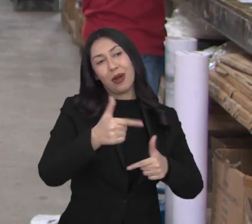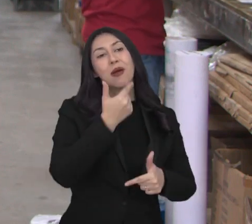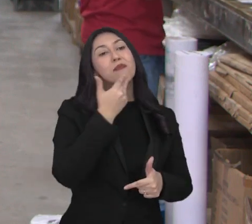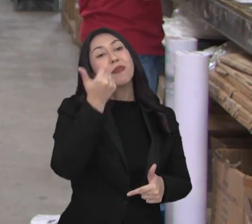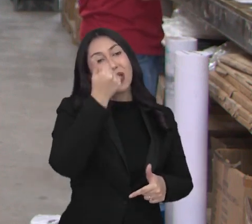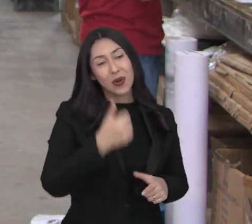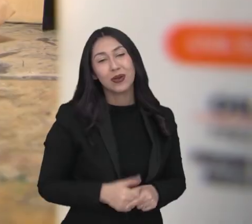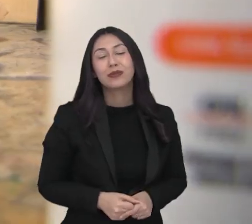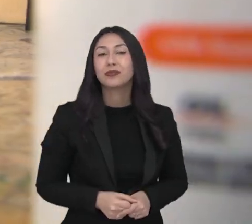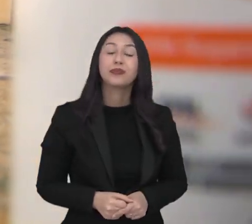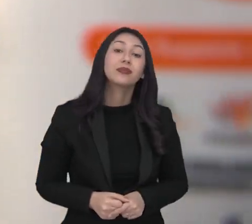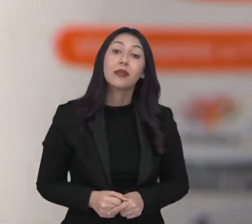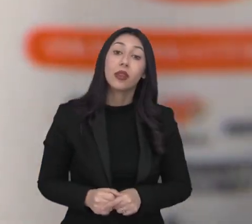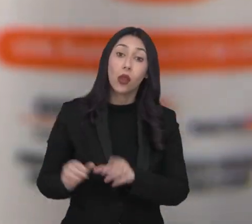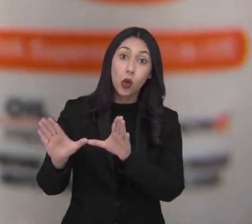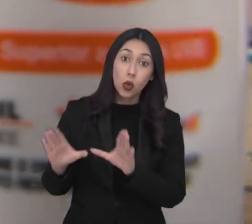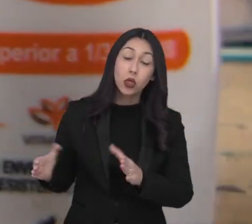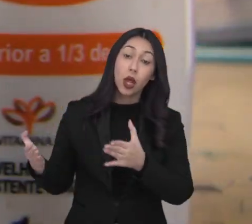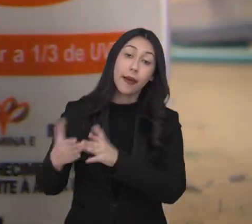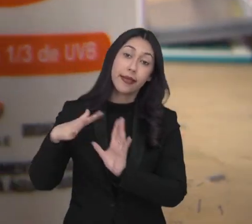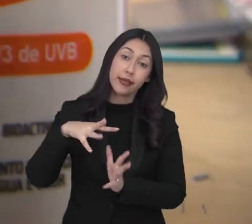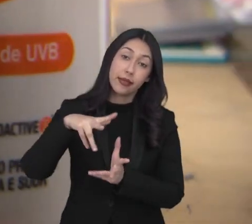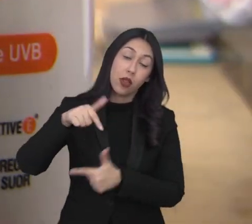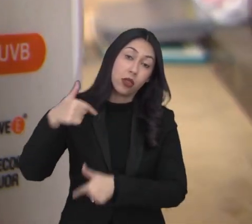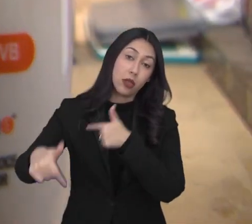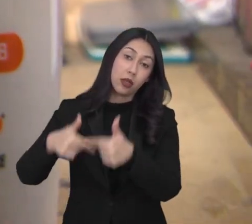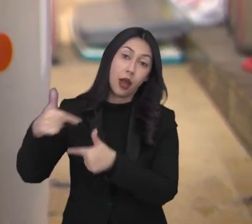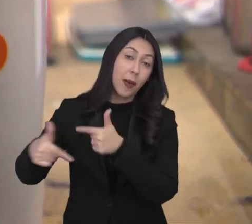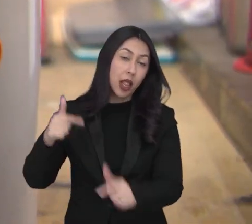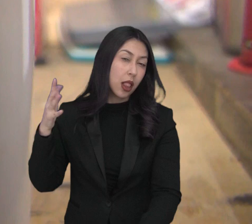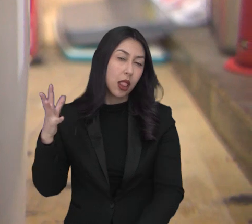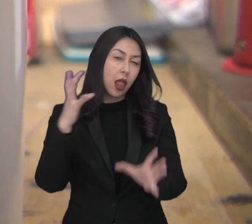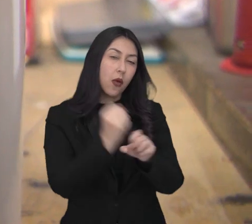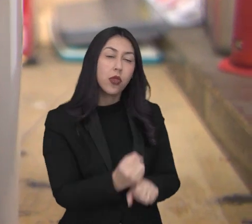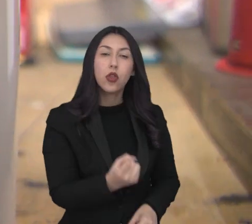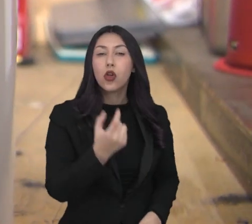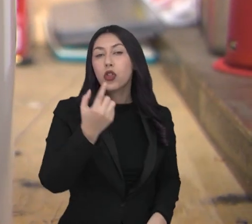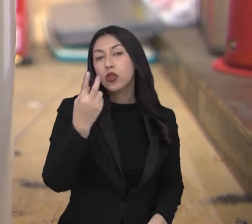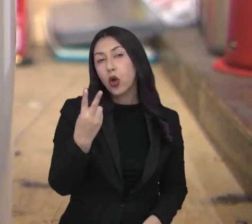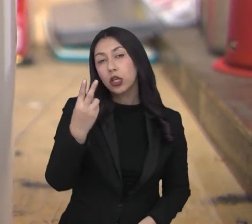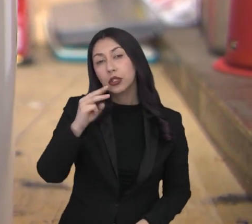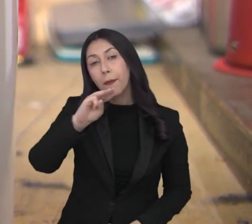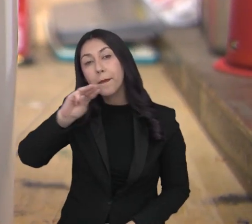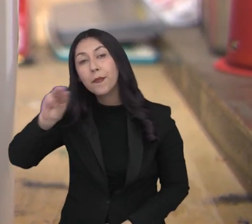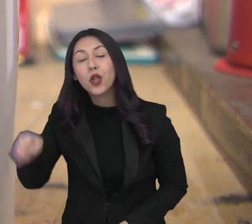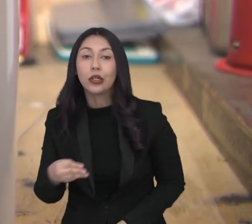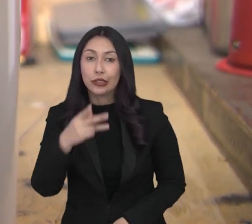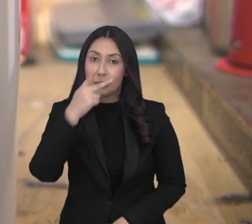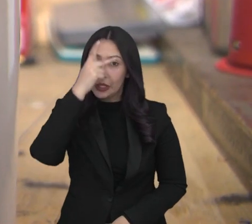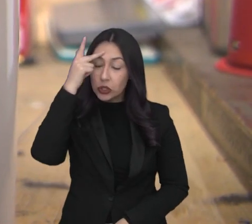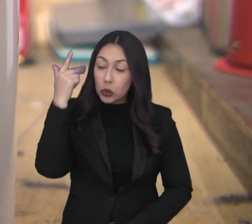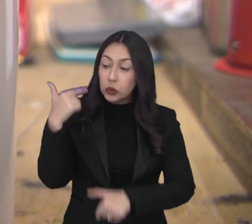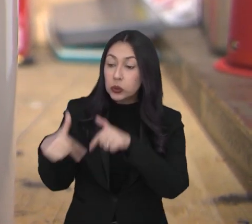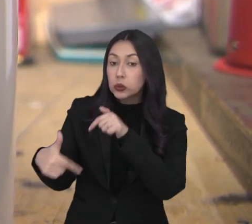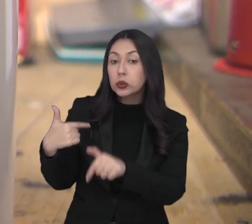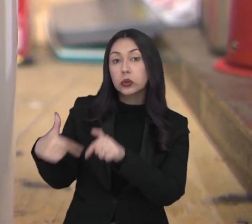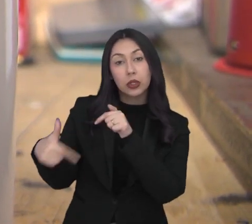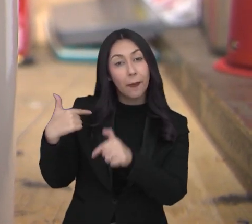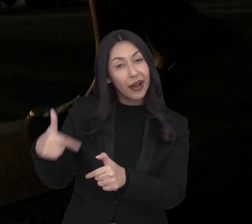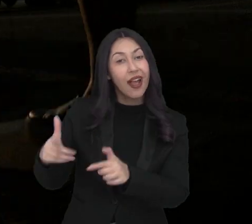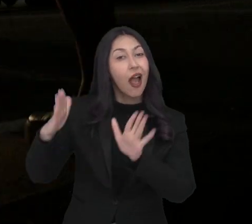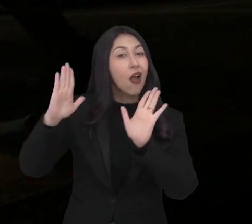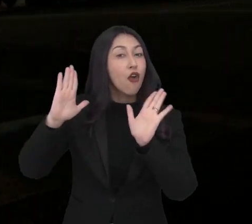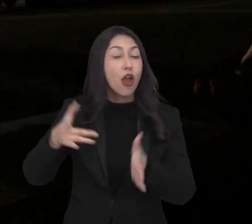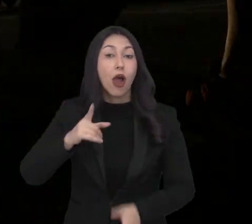satisfação também do colaborador. A Organização Internacional do Trabalho calcula que mais de 2 bilhões e 400 milhões de